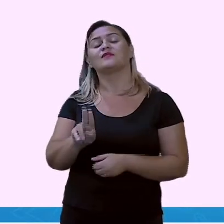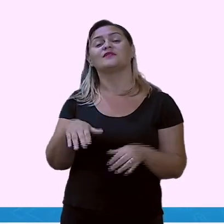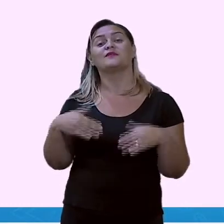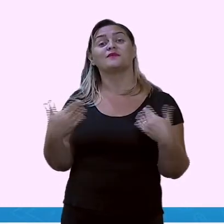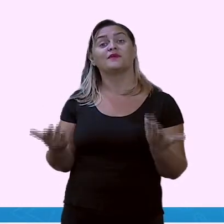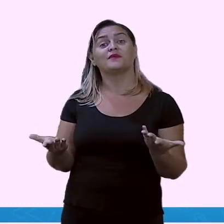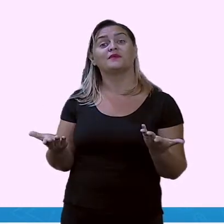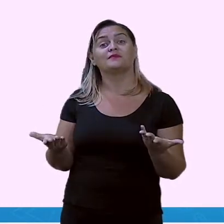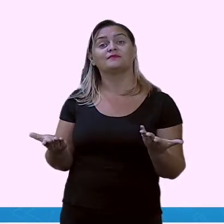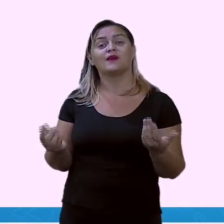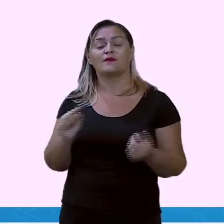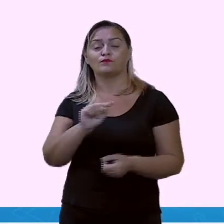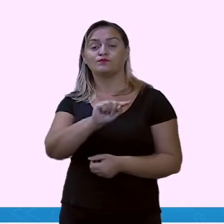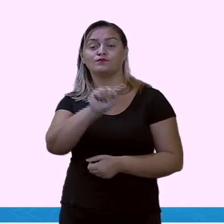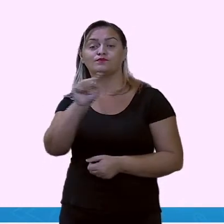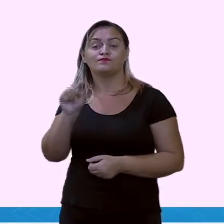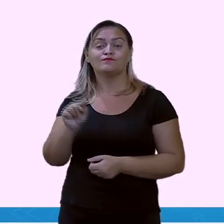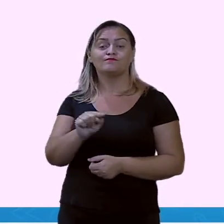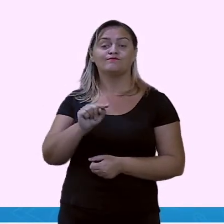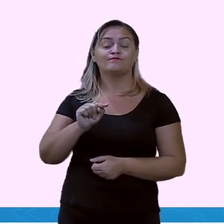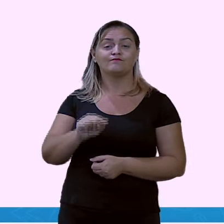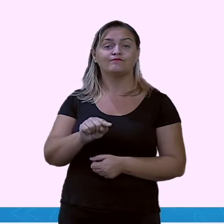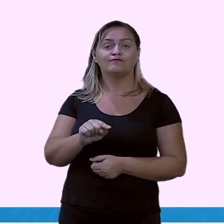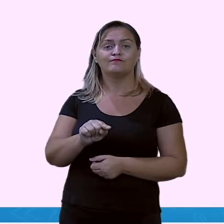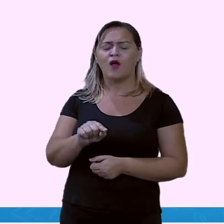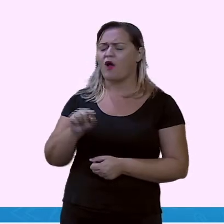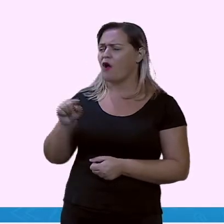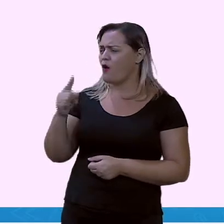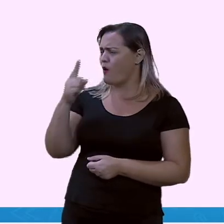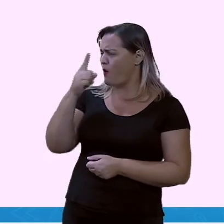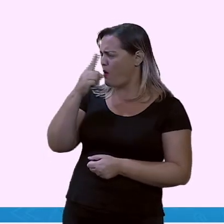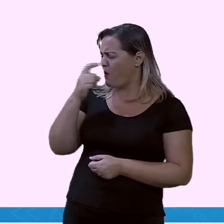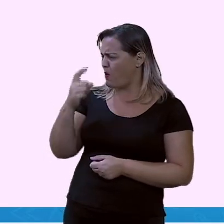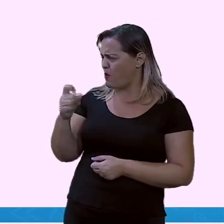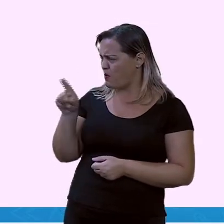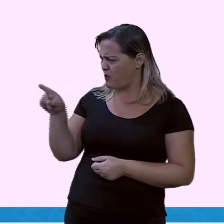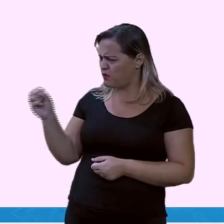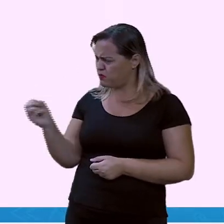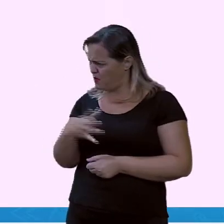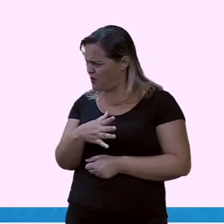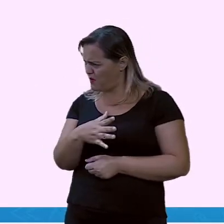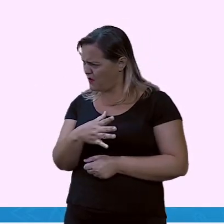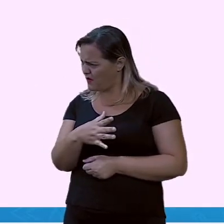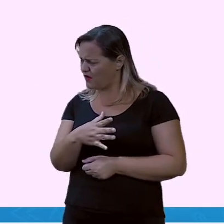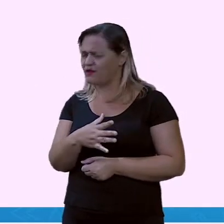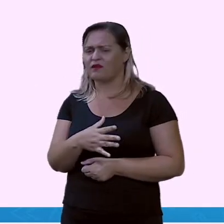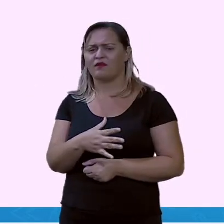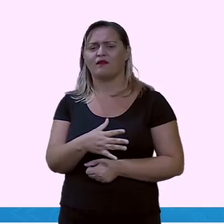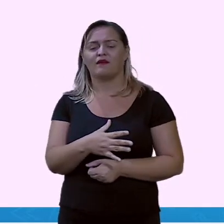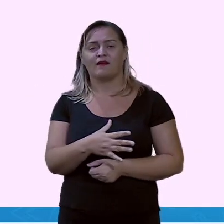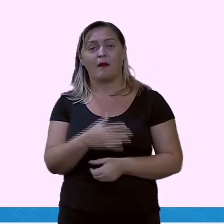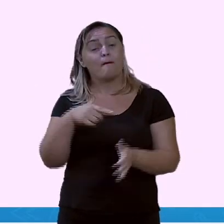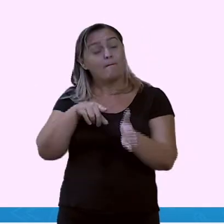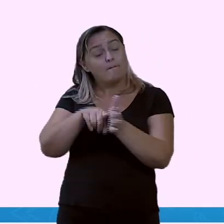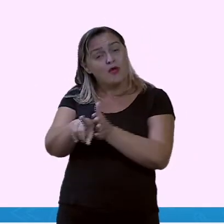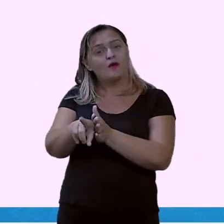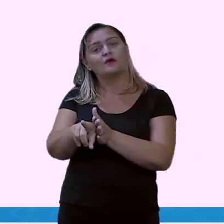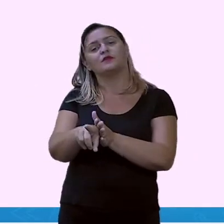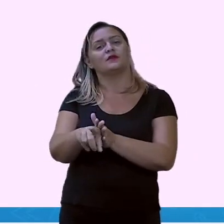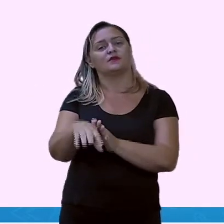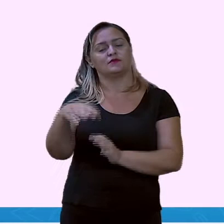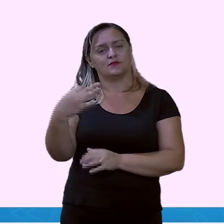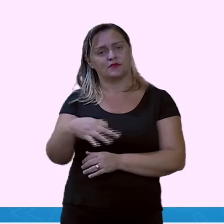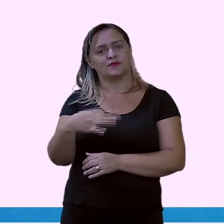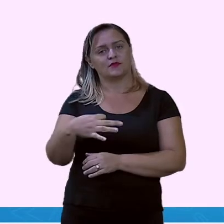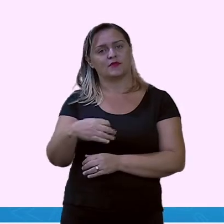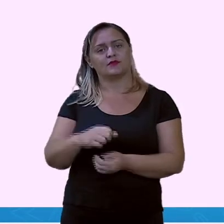o ponto de interrogação. Então, aqui, você jogou o lixo fora? Eu estou perguntando. Então,